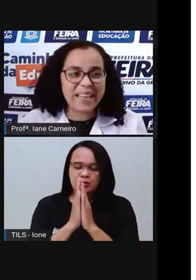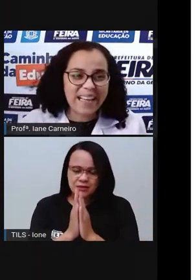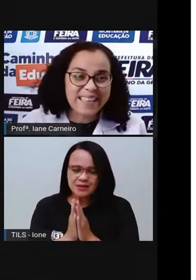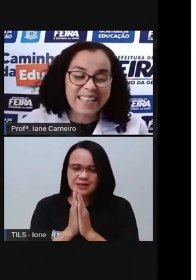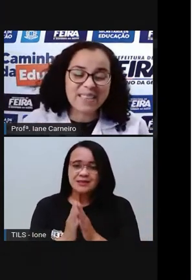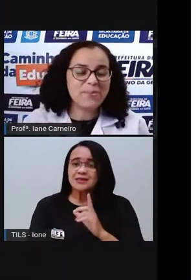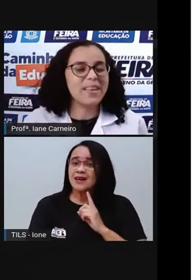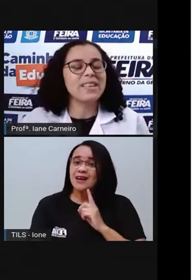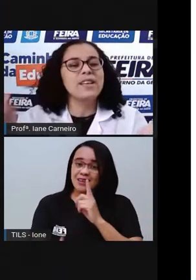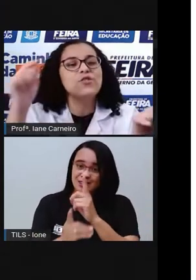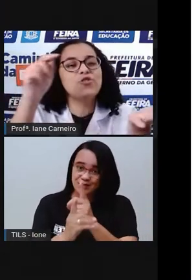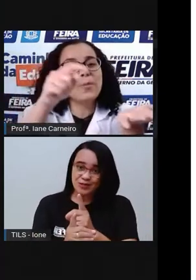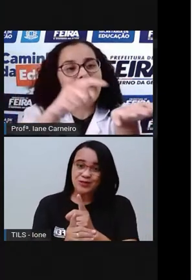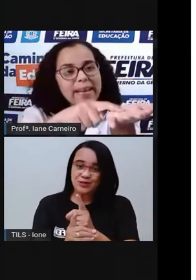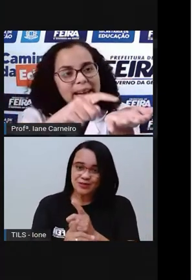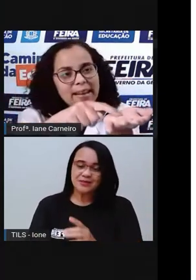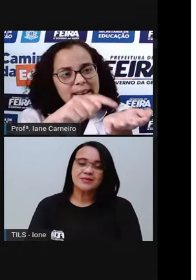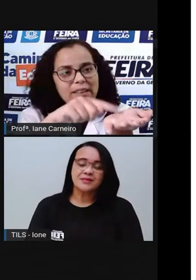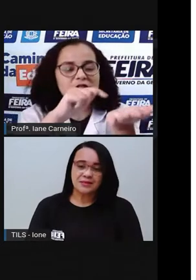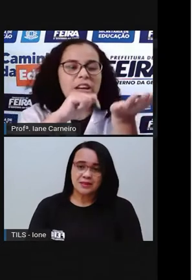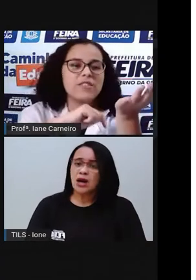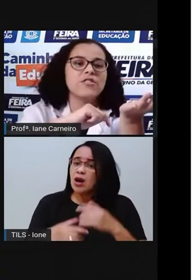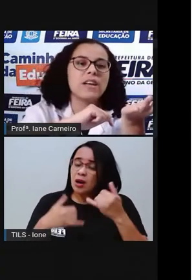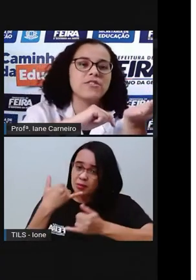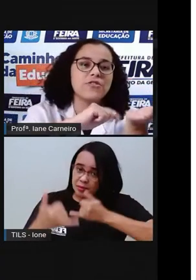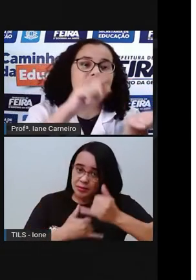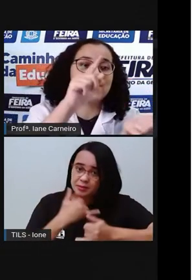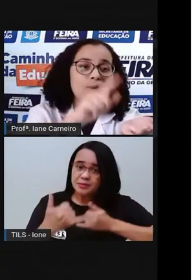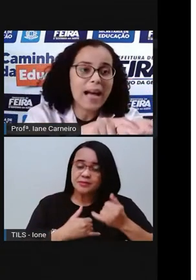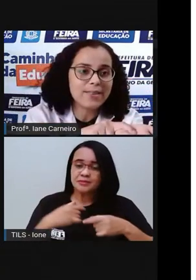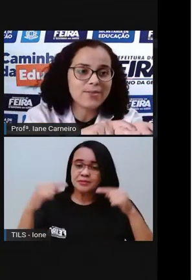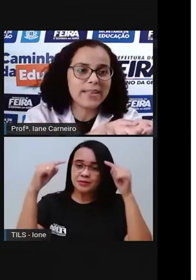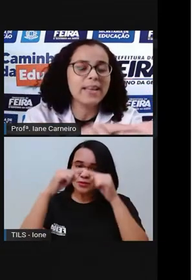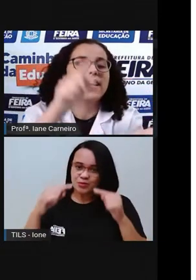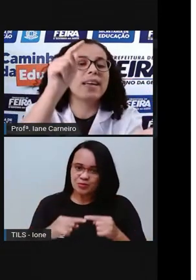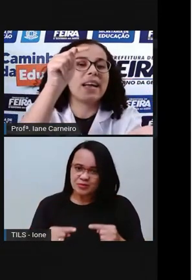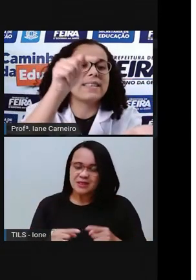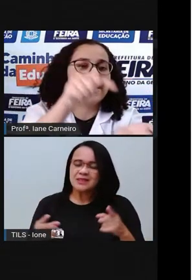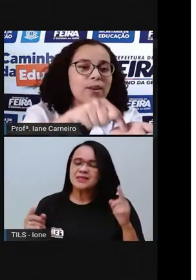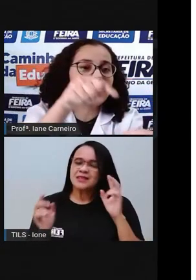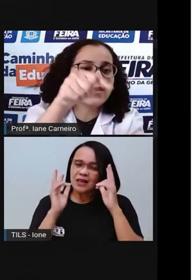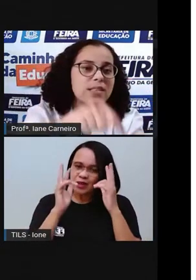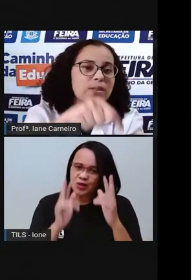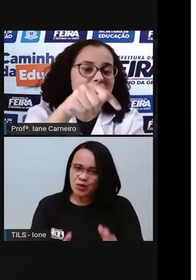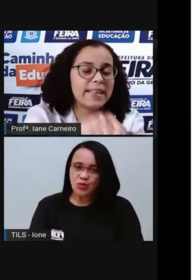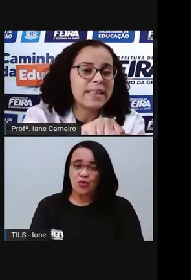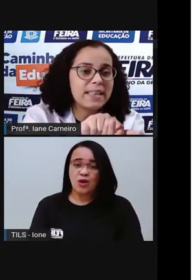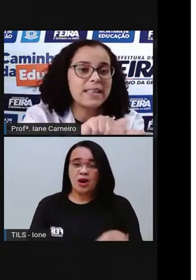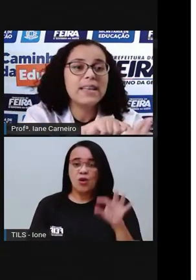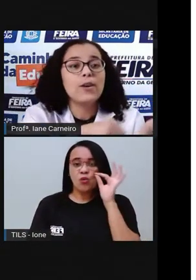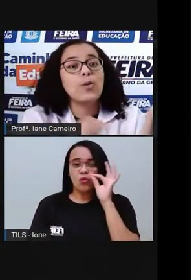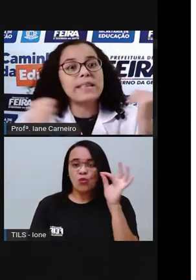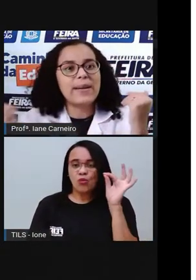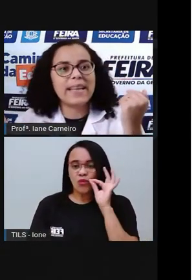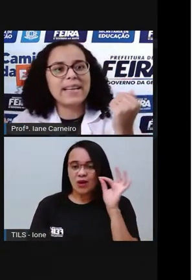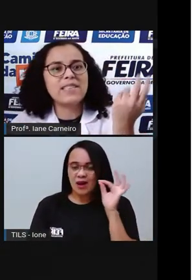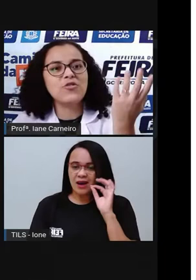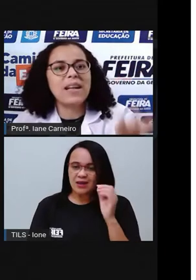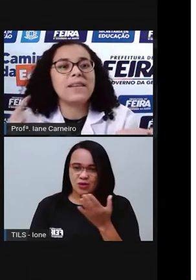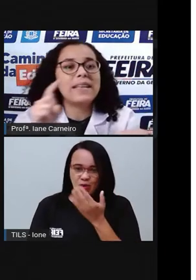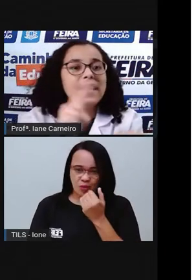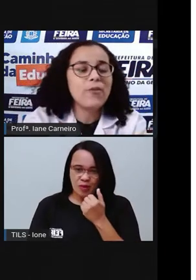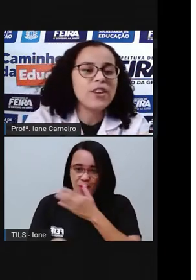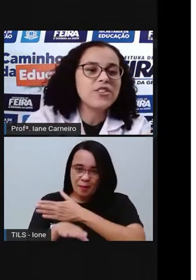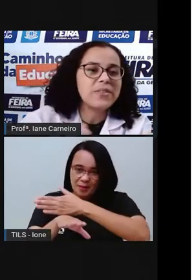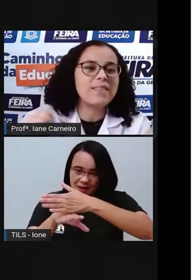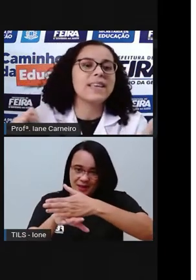então é uma brincadeira também tipo aquela que a gente fez o gasto né cadê o toucinho que estava aqui quando eu era